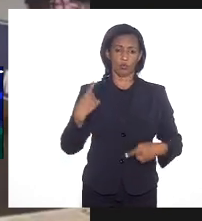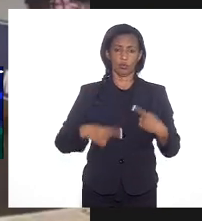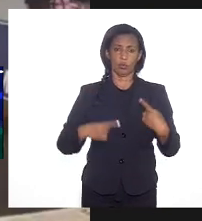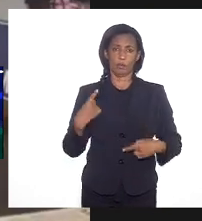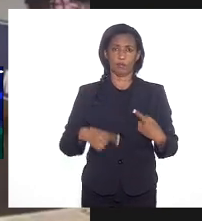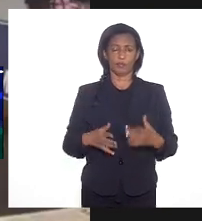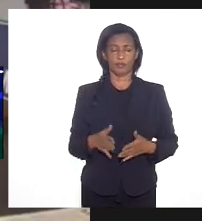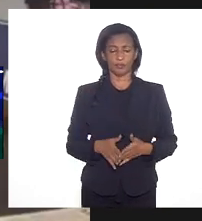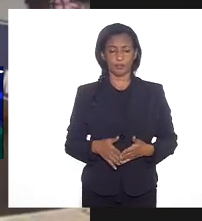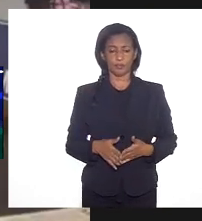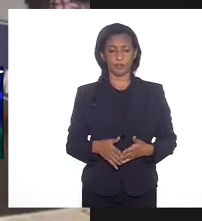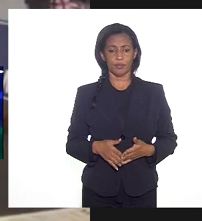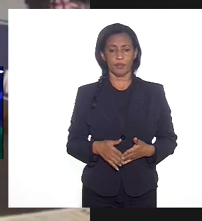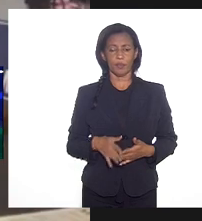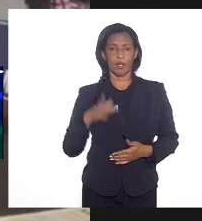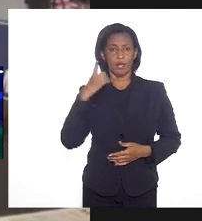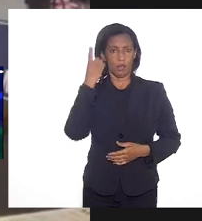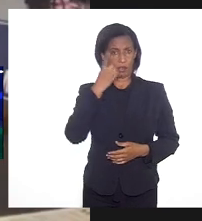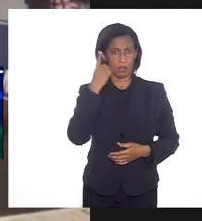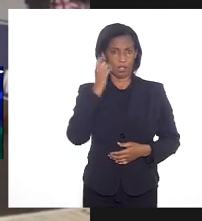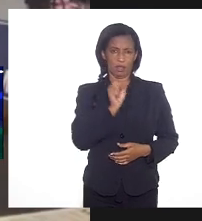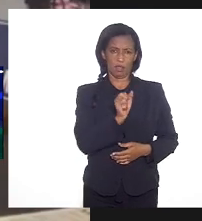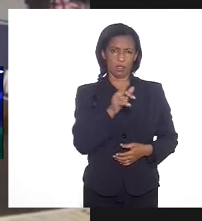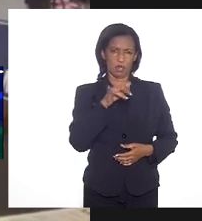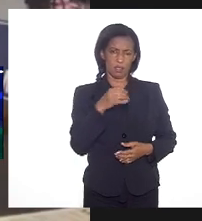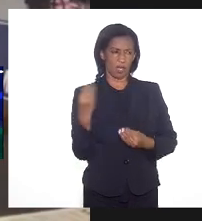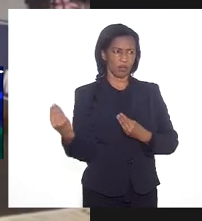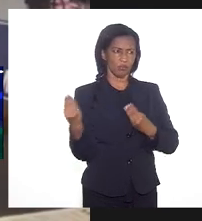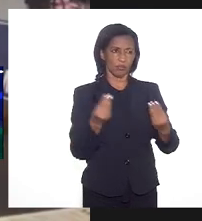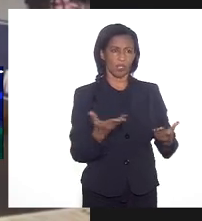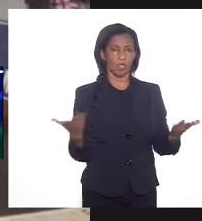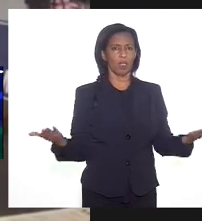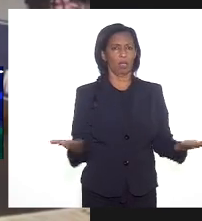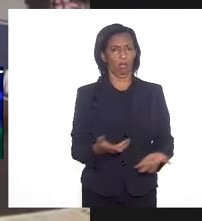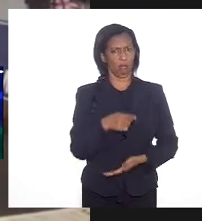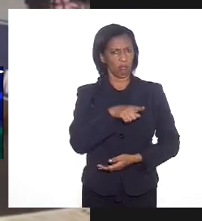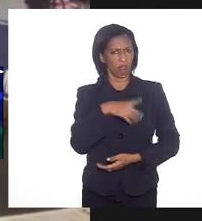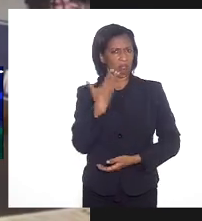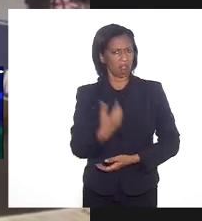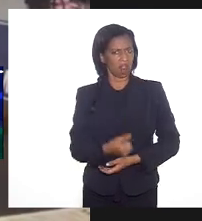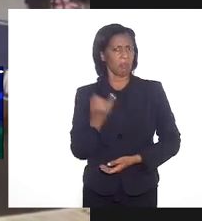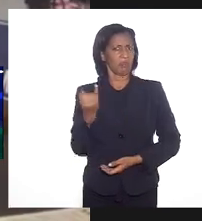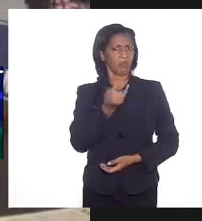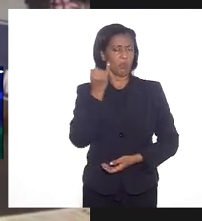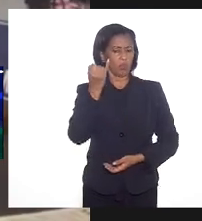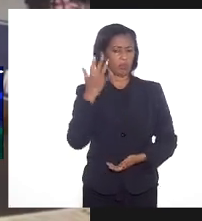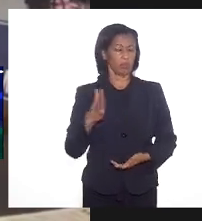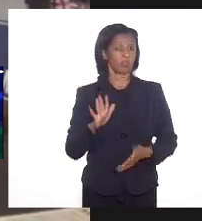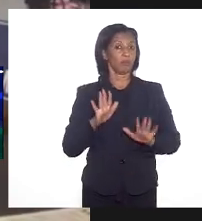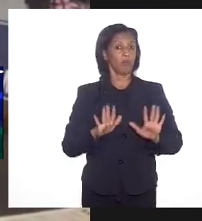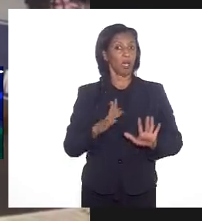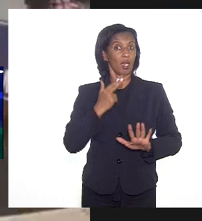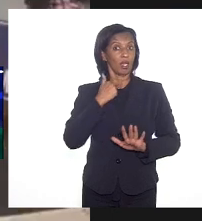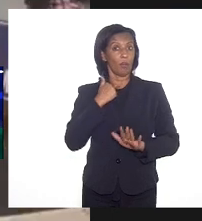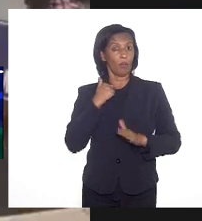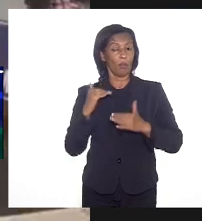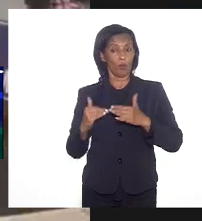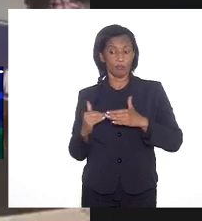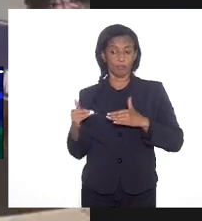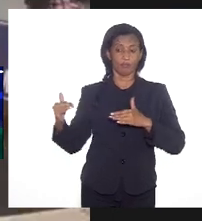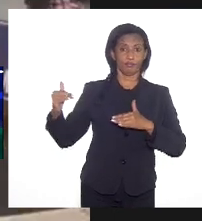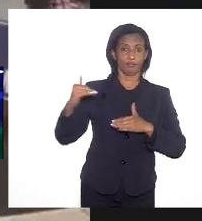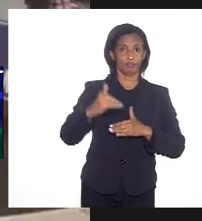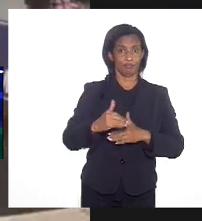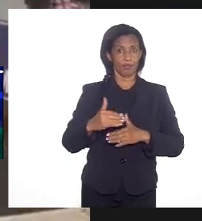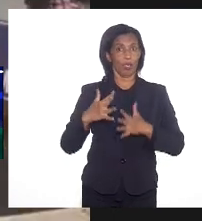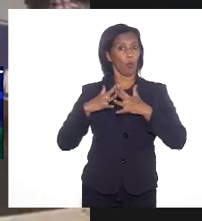que o deputado Sérgio Fernandes traz é pertinente, importante, mas ele não deve ser utilizado